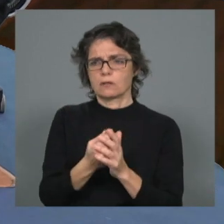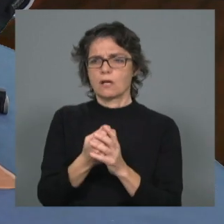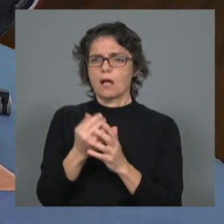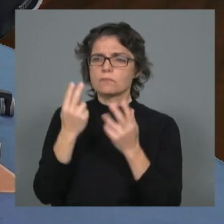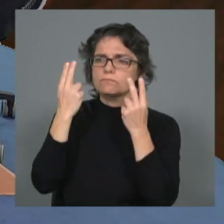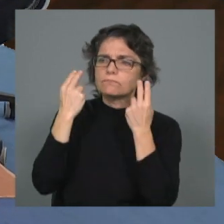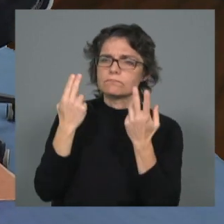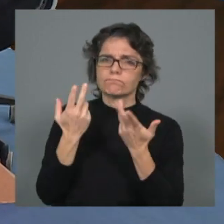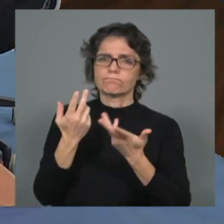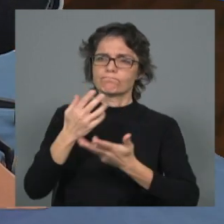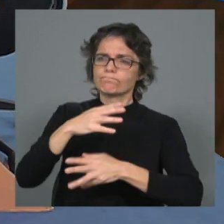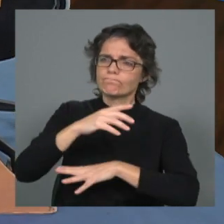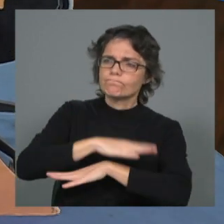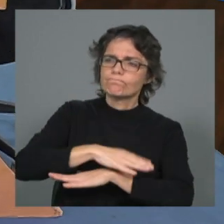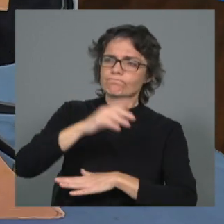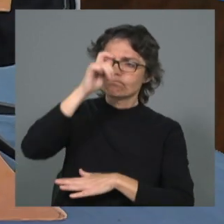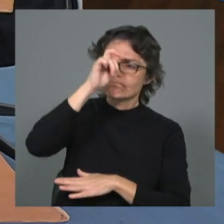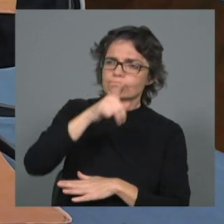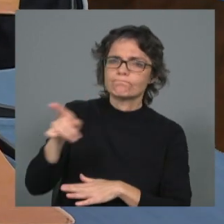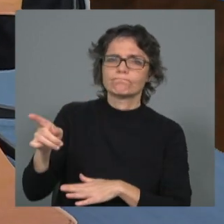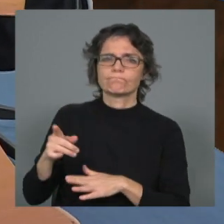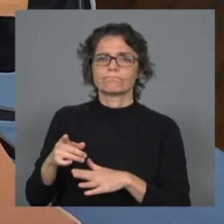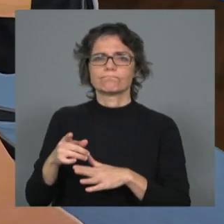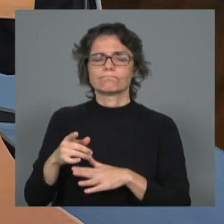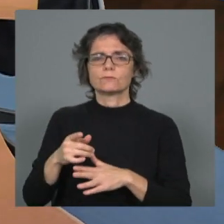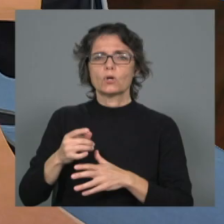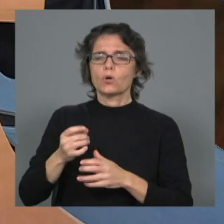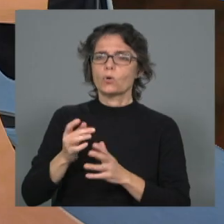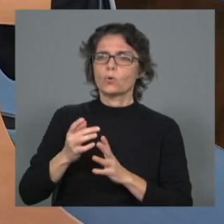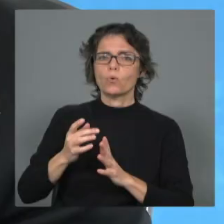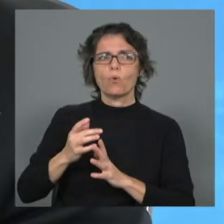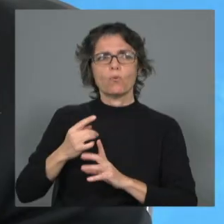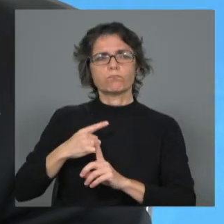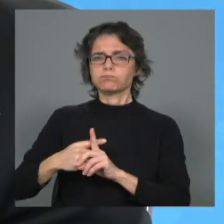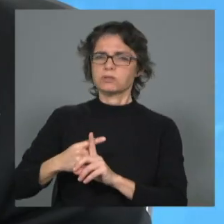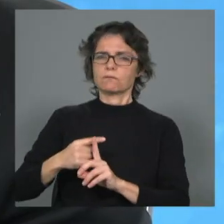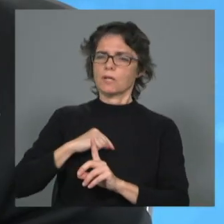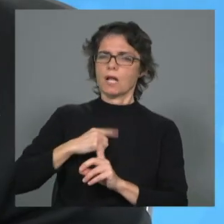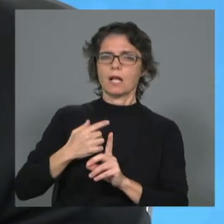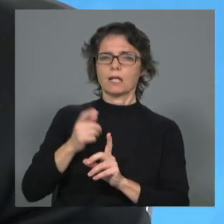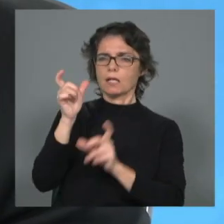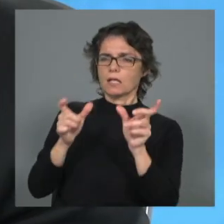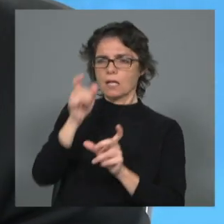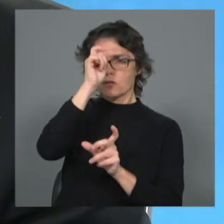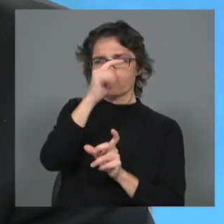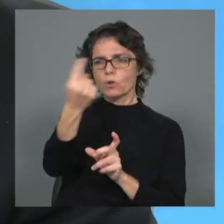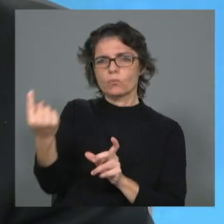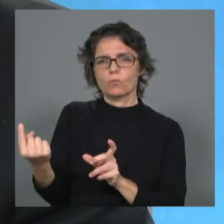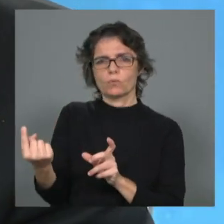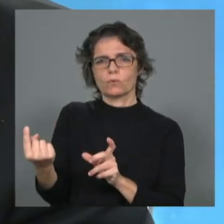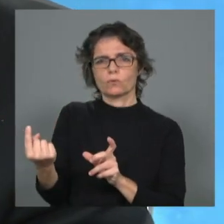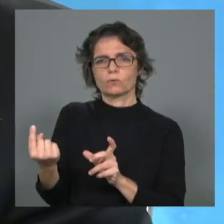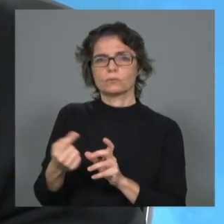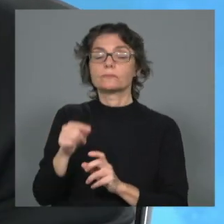boa fé, pode ser vivido com fair play. E, portanto, é esta dimensão que nós, com o Plano Nacional de